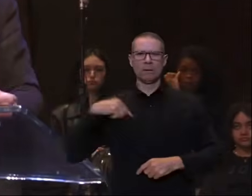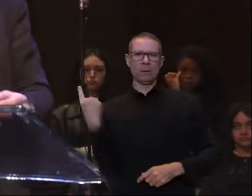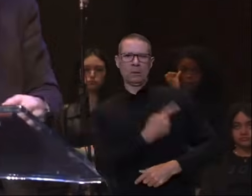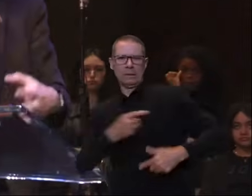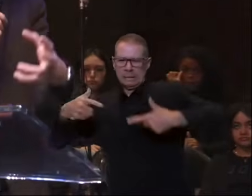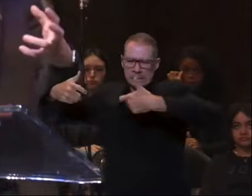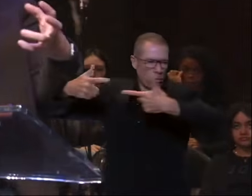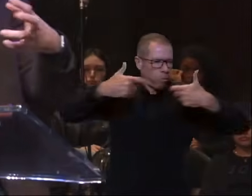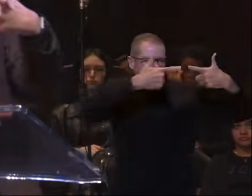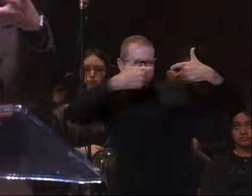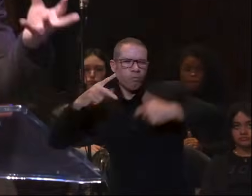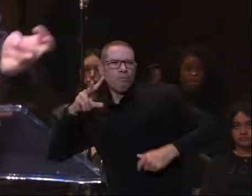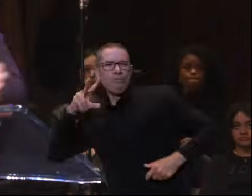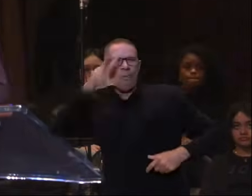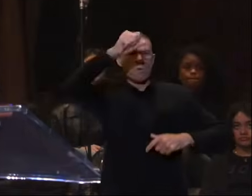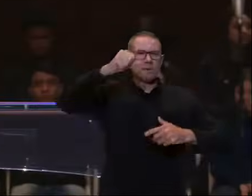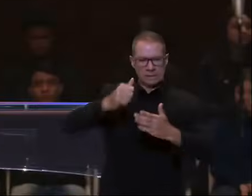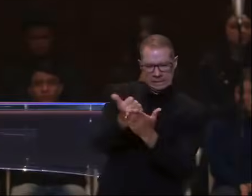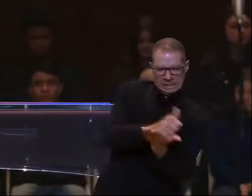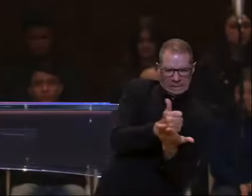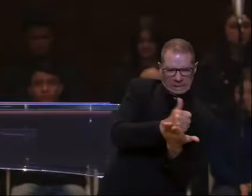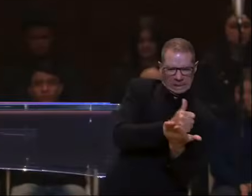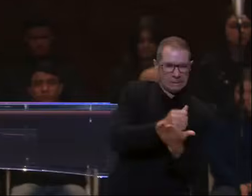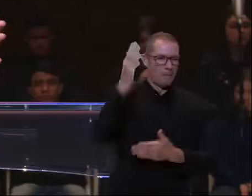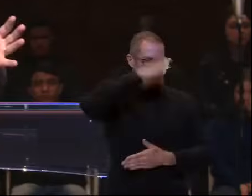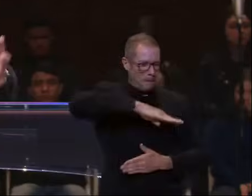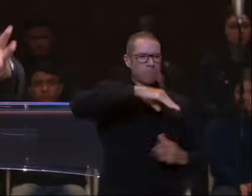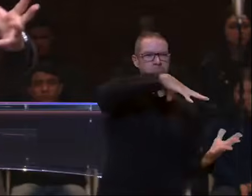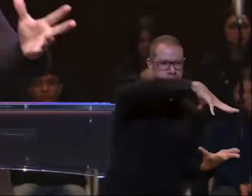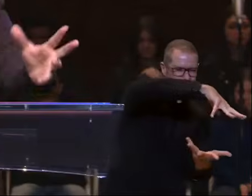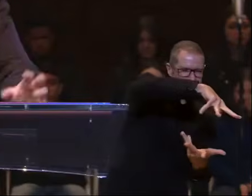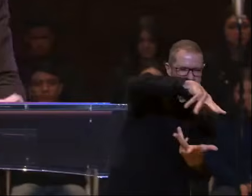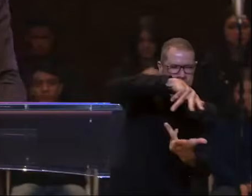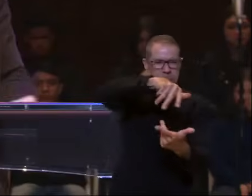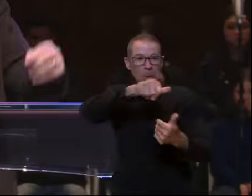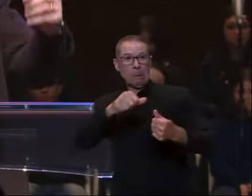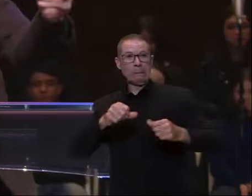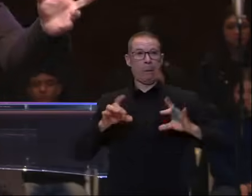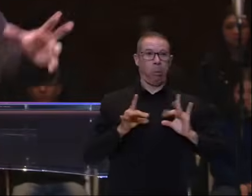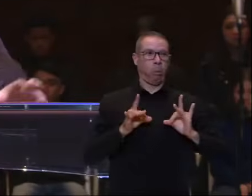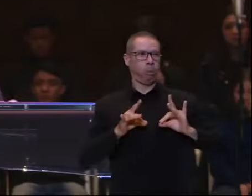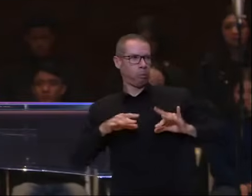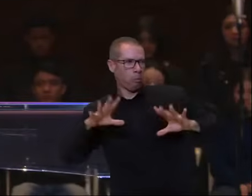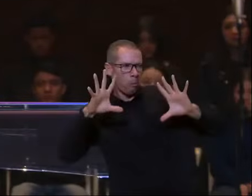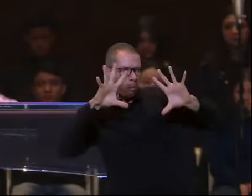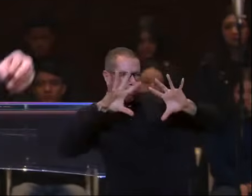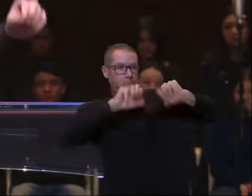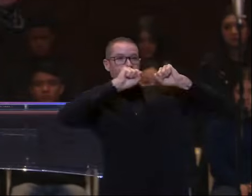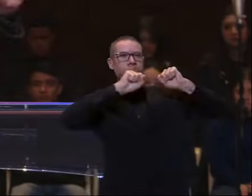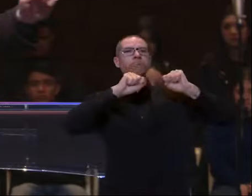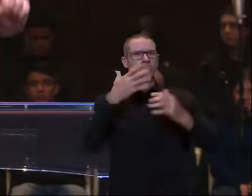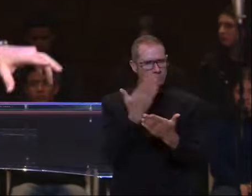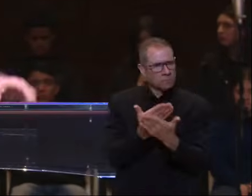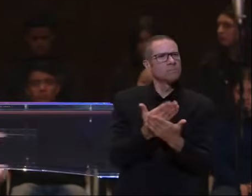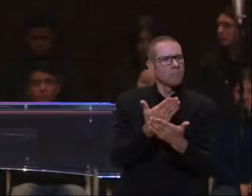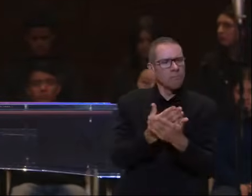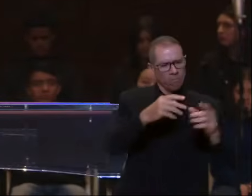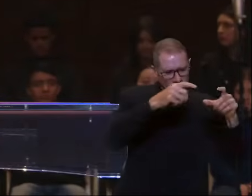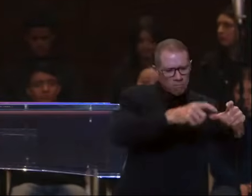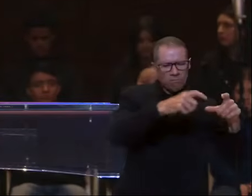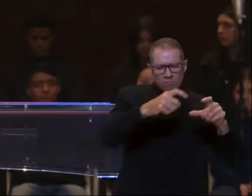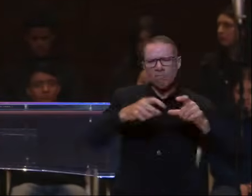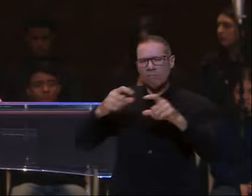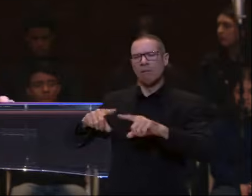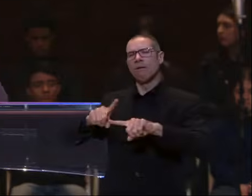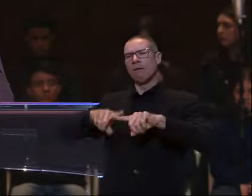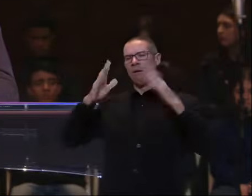luta é contra as forças dominadoras do mal neste mundo tenebroso. E a gente já estudou um pouco sobre este lugar.